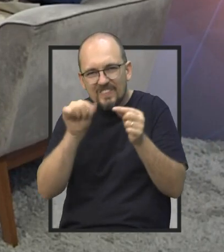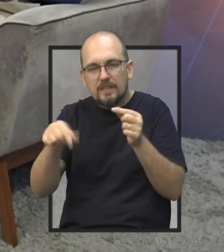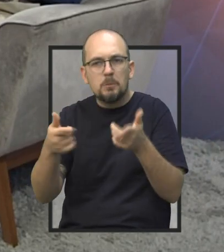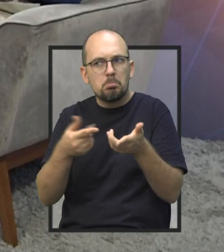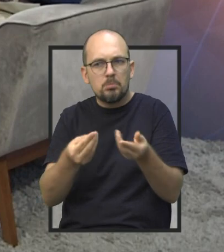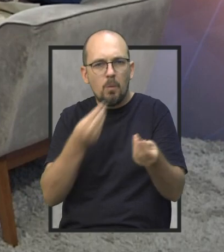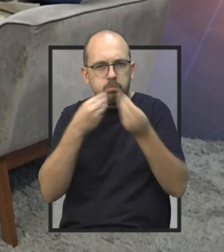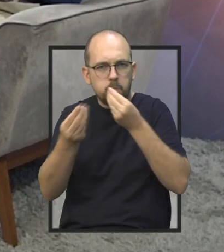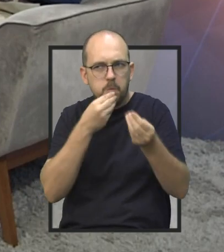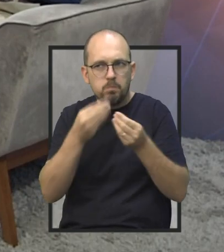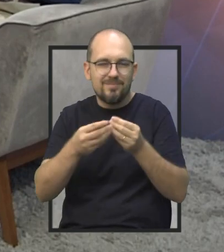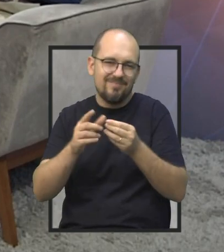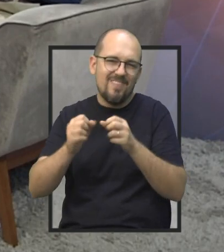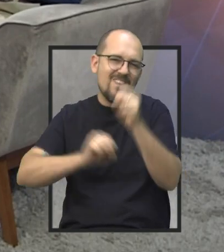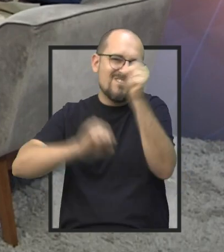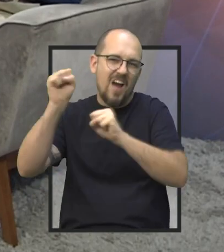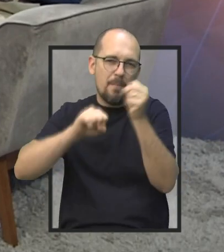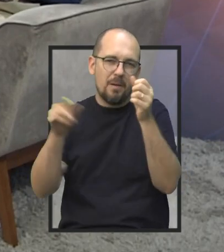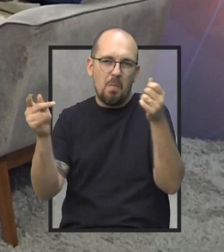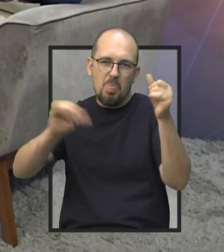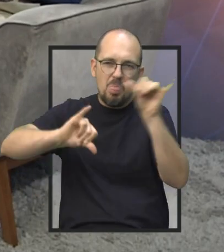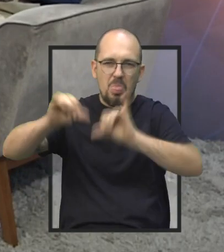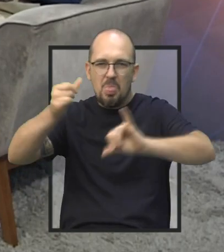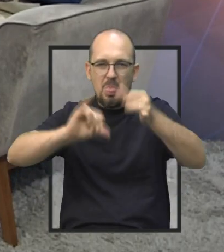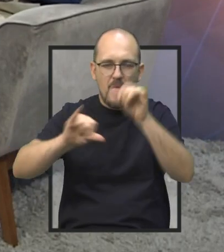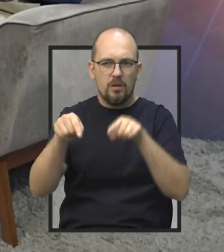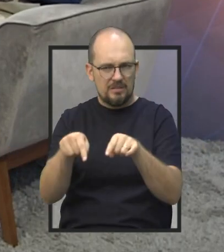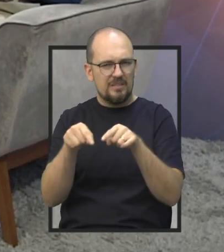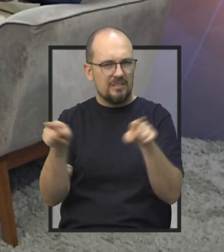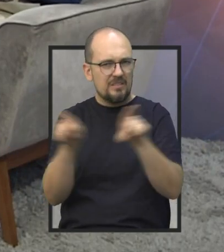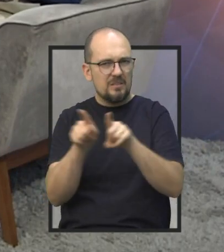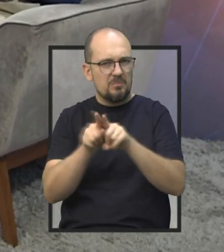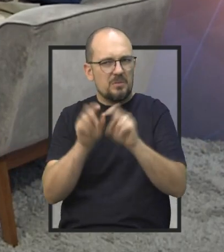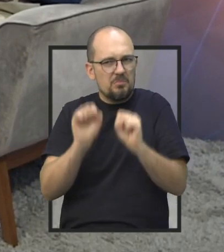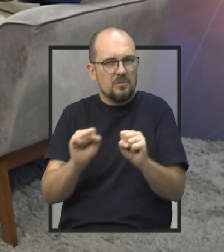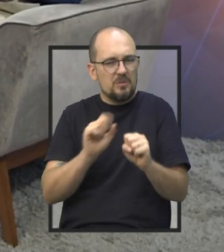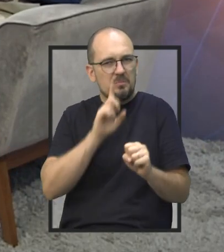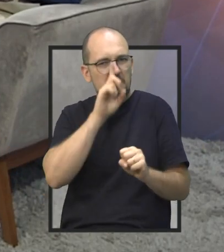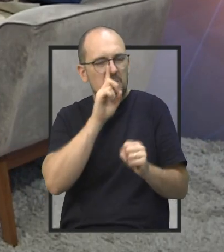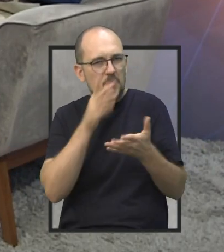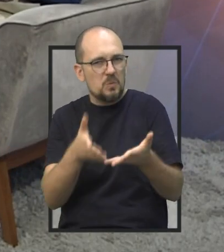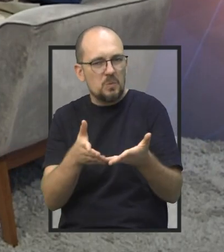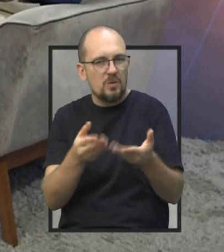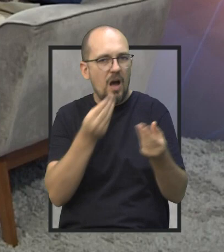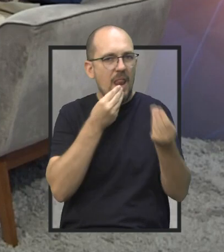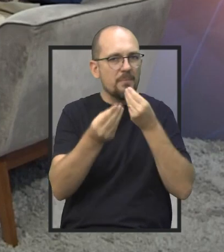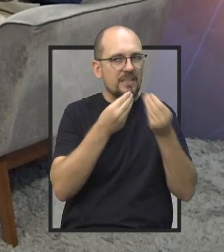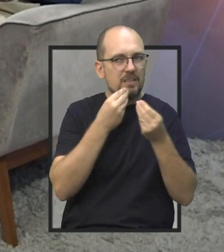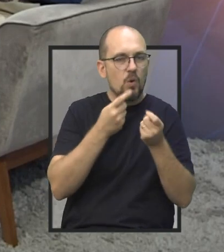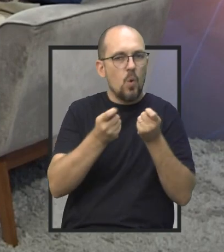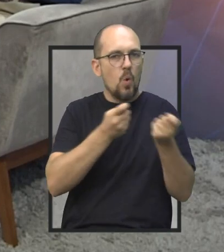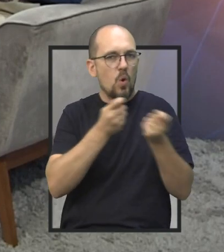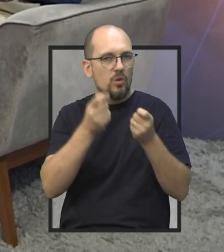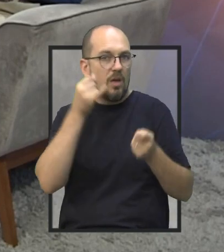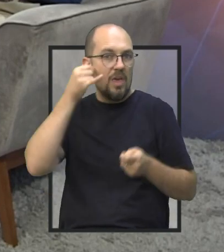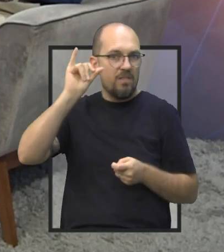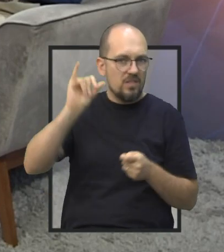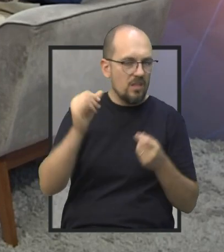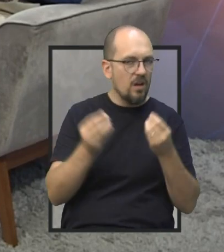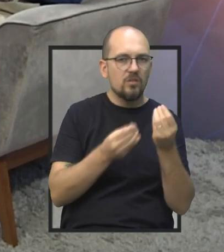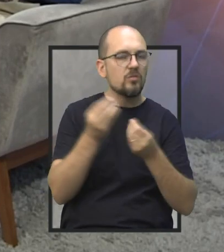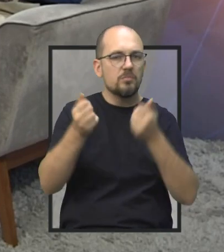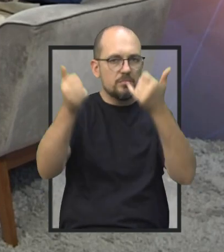processados. Então, realmente, o consumo, a alimentação precisa realmente ser controlada para evitar também o consumo